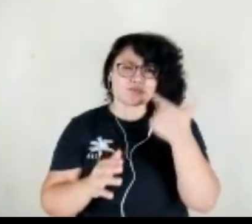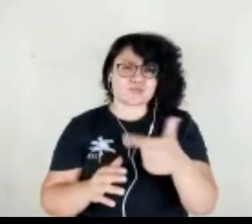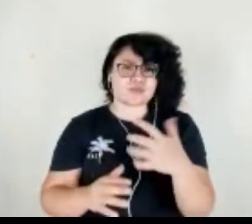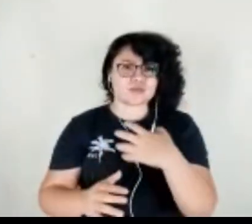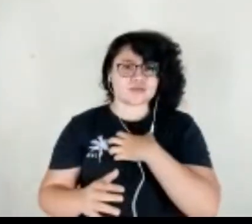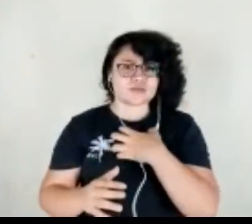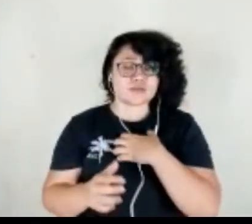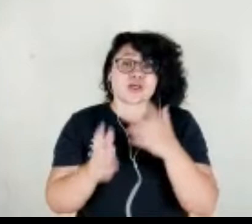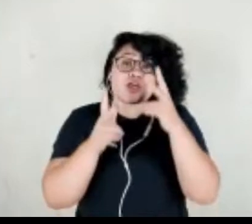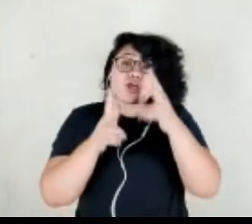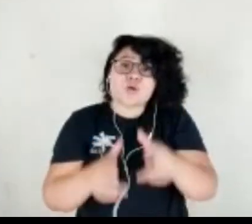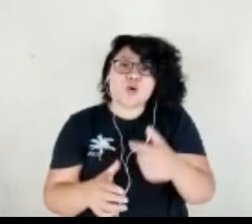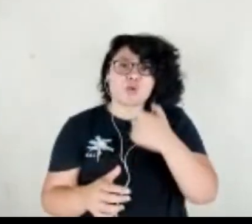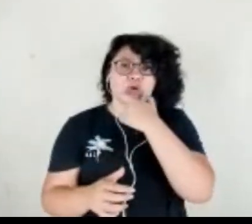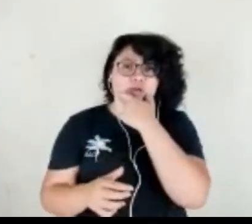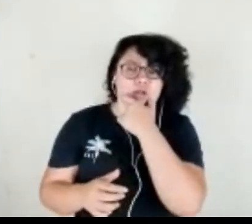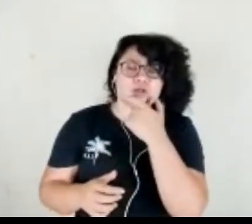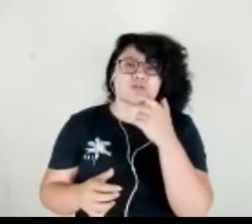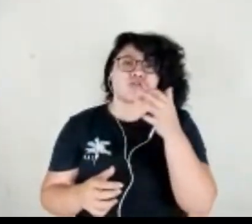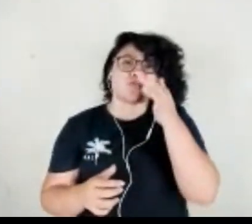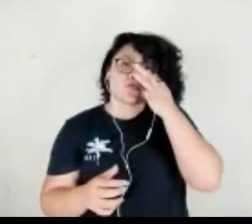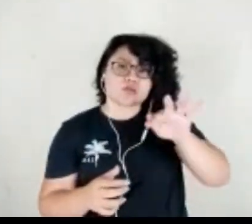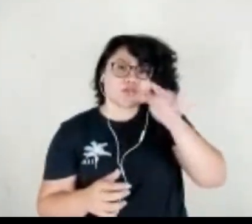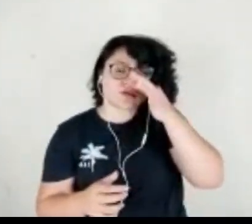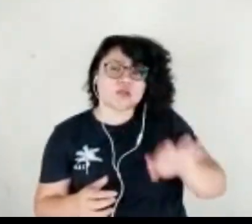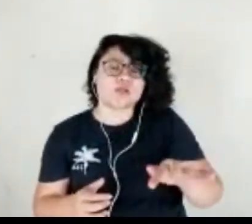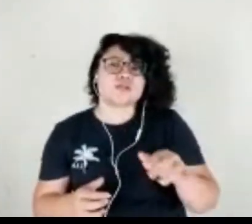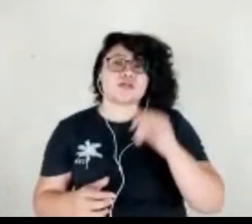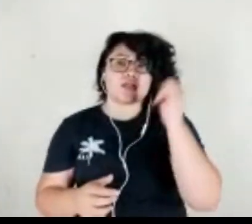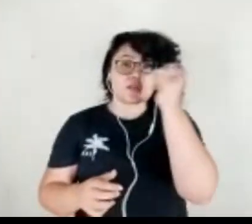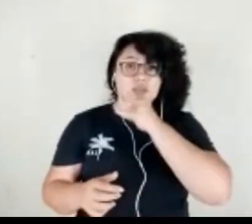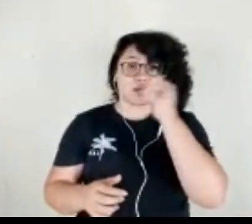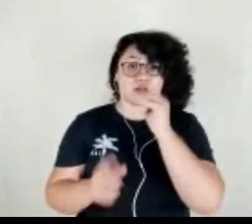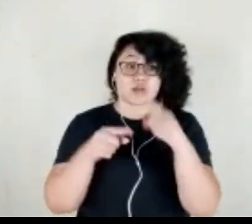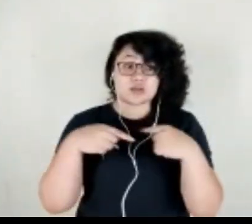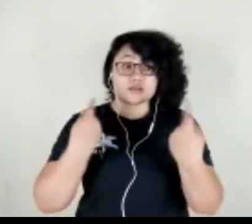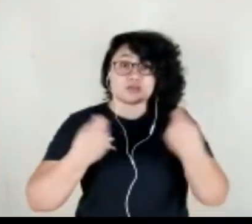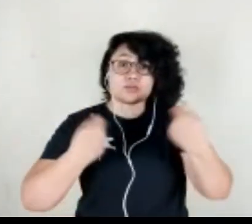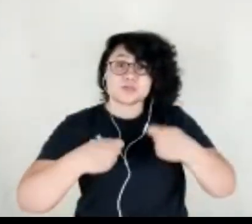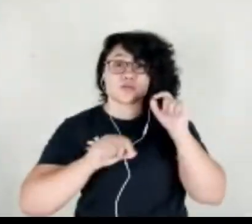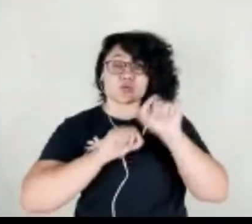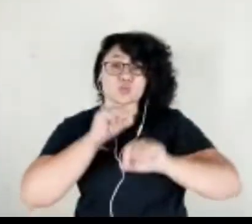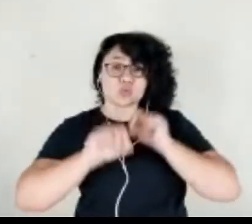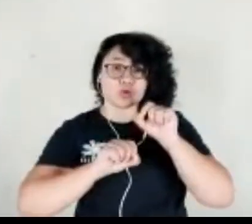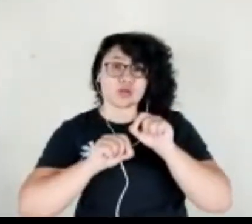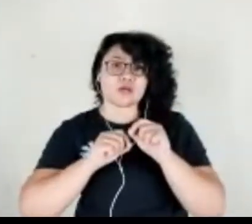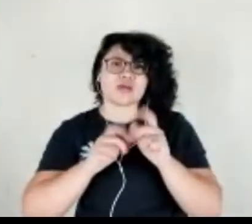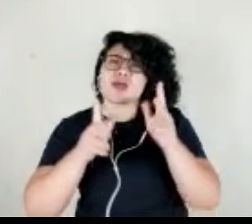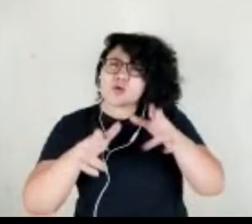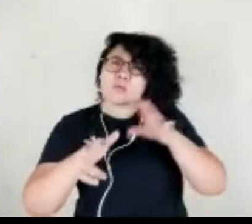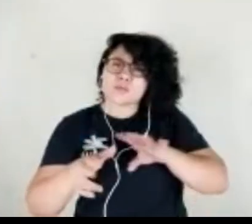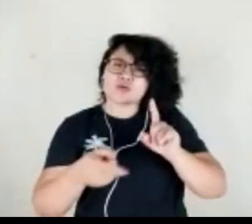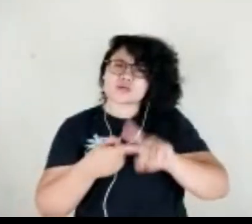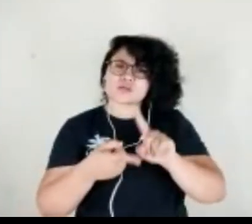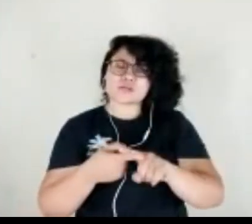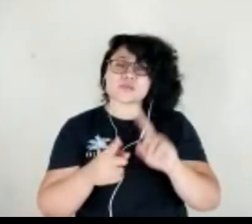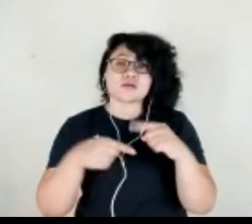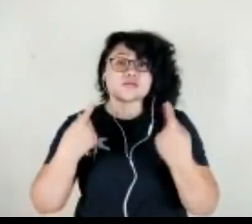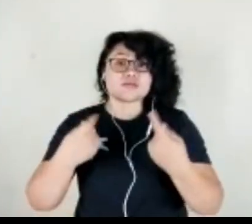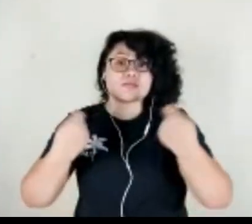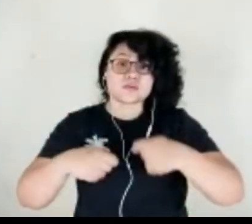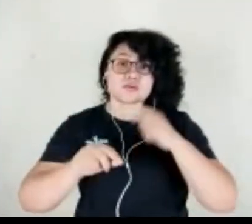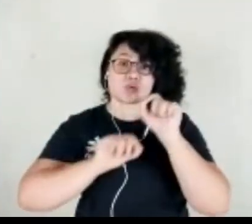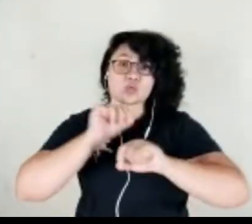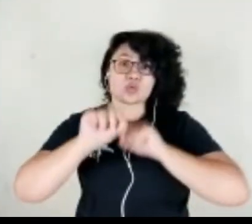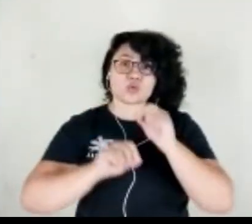Da mesma forma, quando a gente aprende o inglês, o francês, o italiano, o alemão, a gente precisa aprender algumas, até mesmo português, a